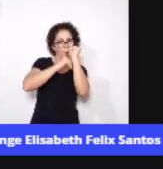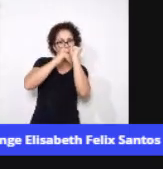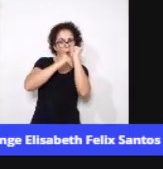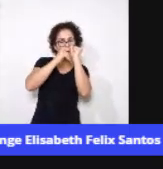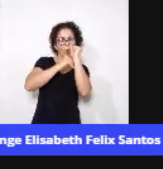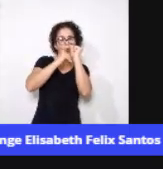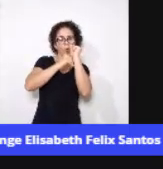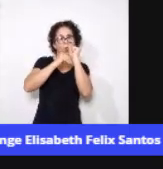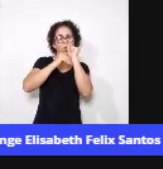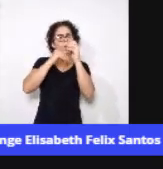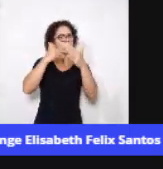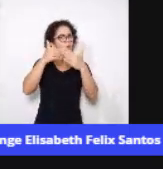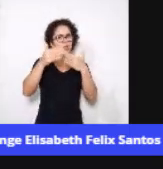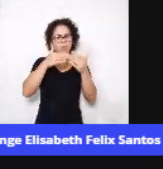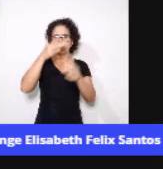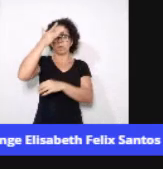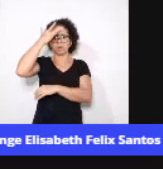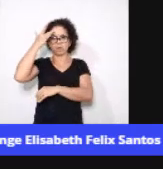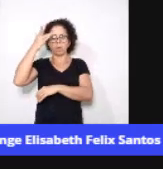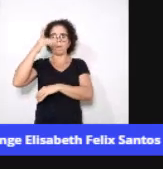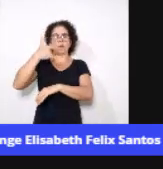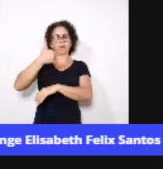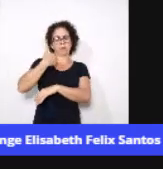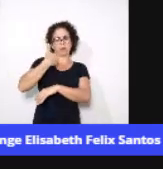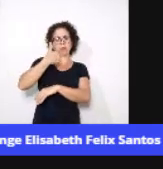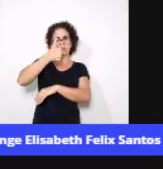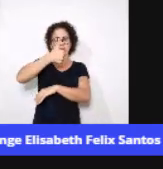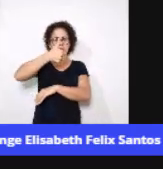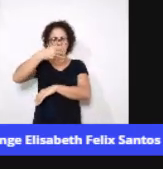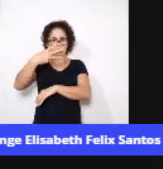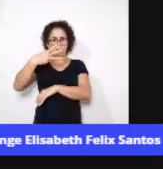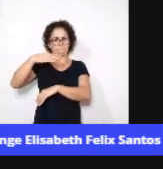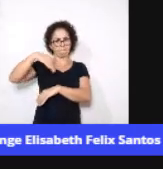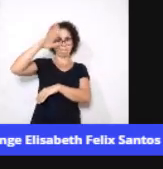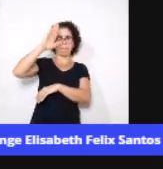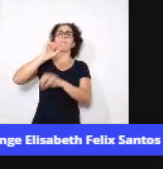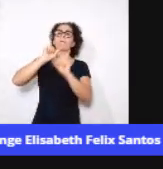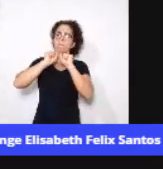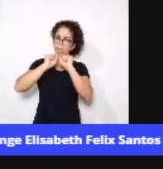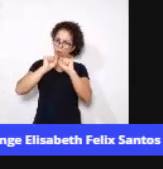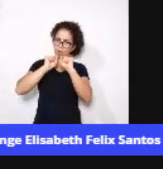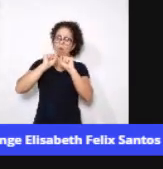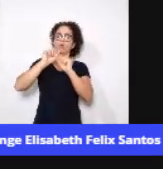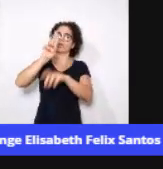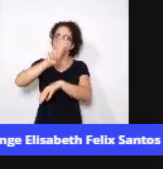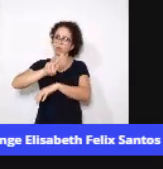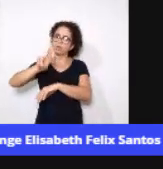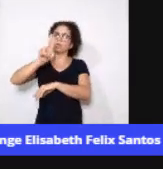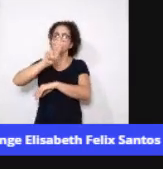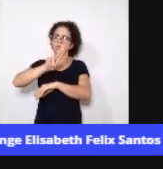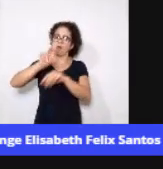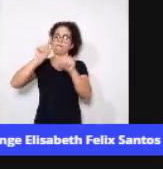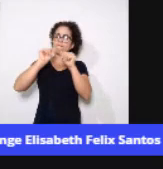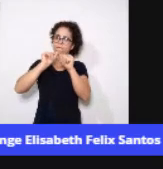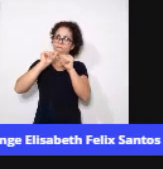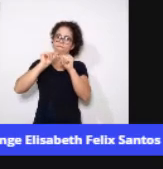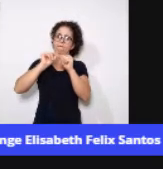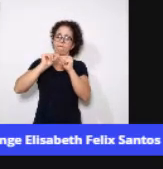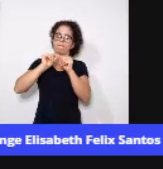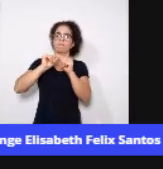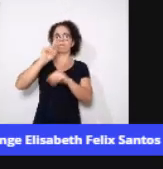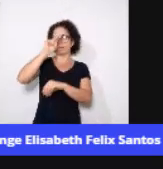13 anos pode criar uma turma usando uma conta do Google pessoal. Vamos